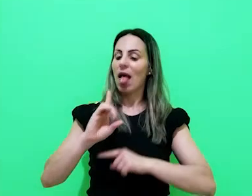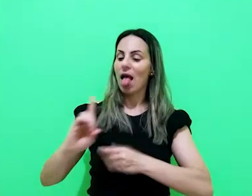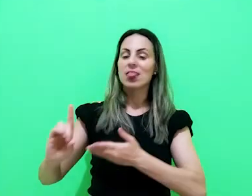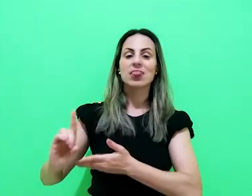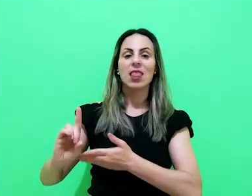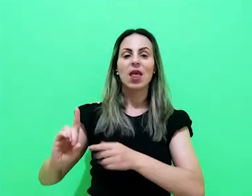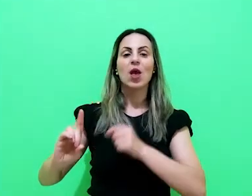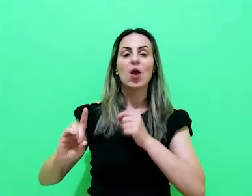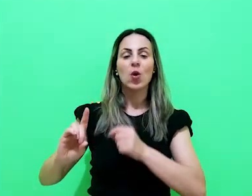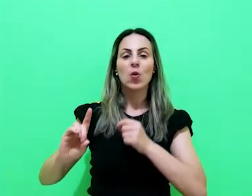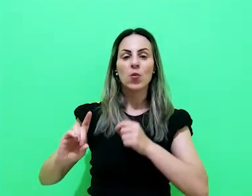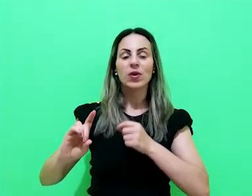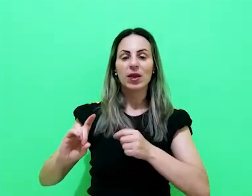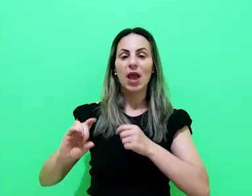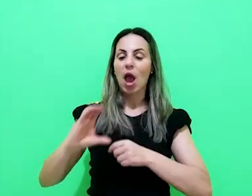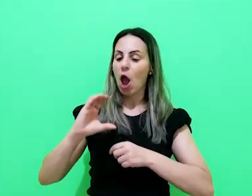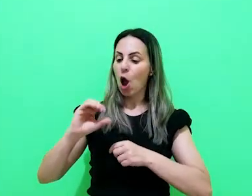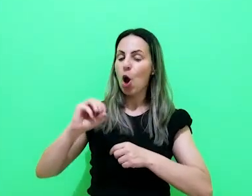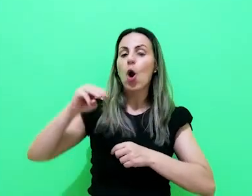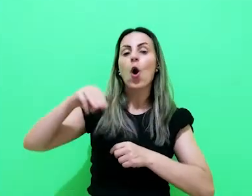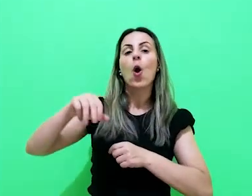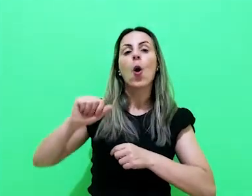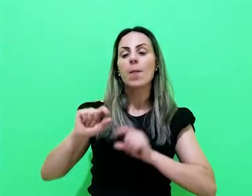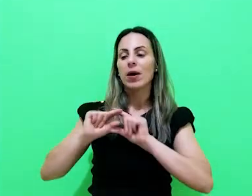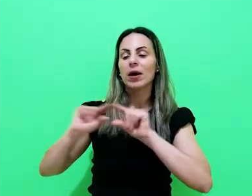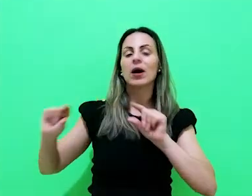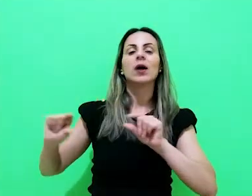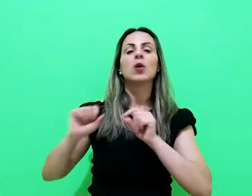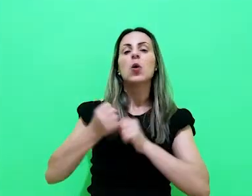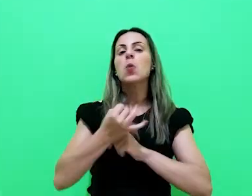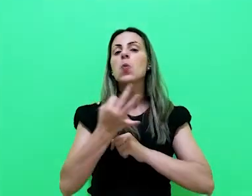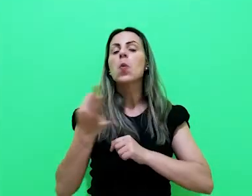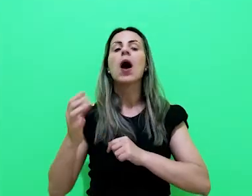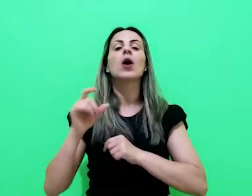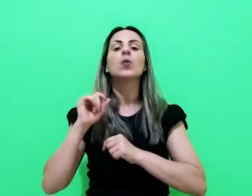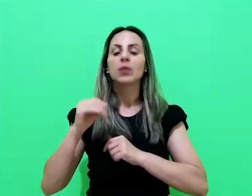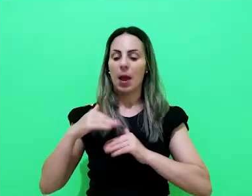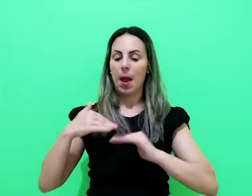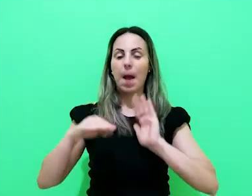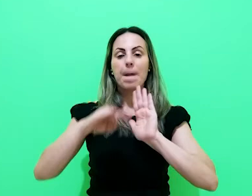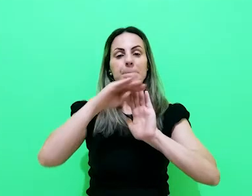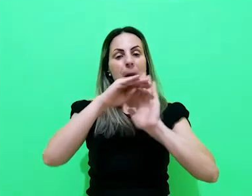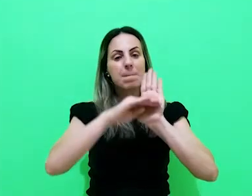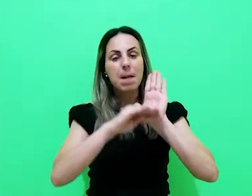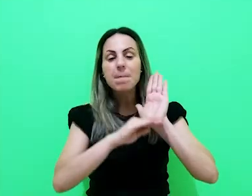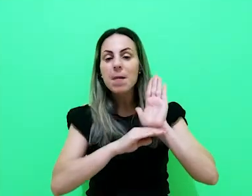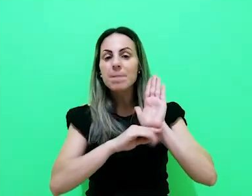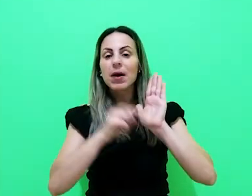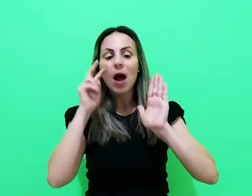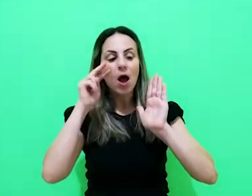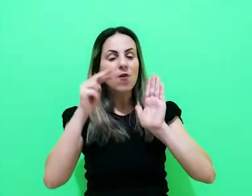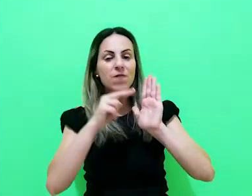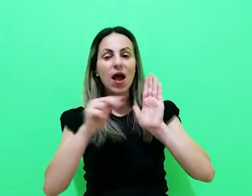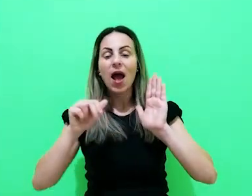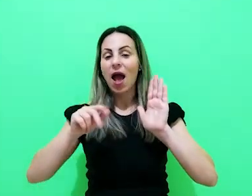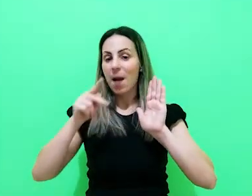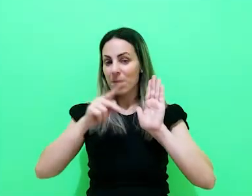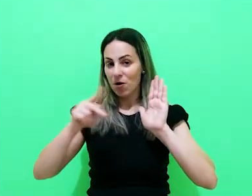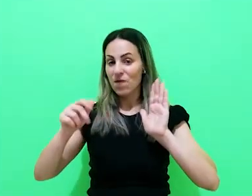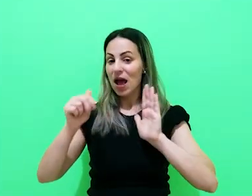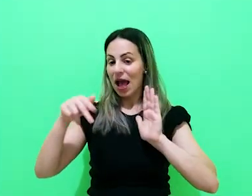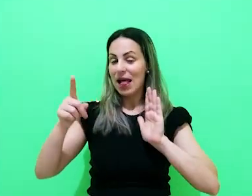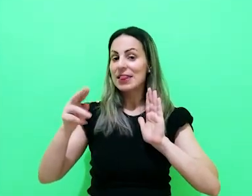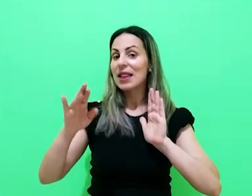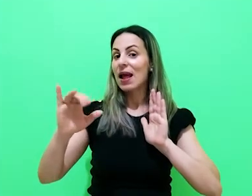a escala de coma de Glasgow, tá? Onde nós vamos ver quais são os passos da escala de coma de Glasgow que a professora Andréa vai falar